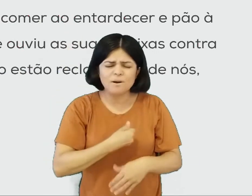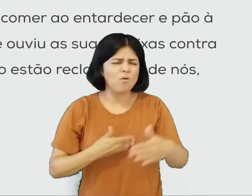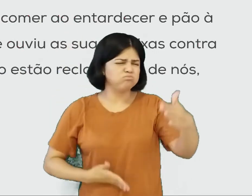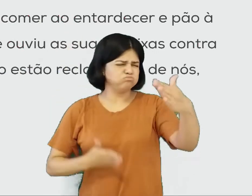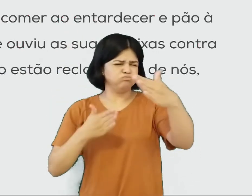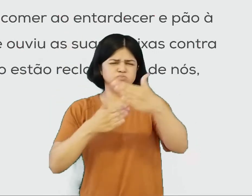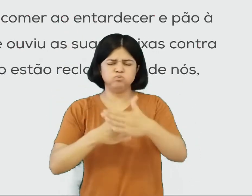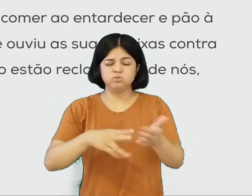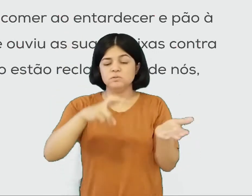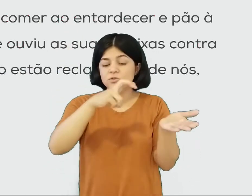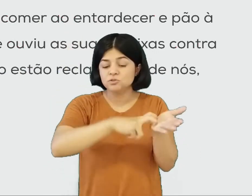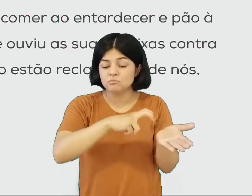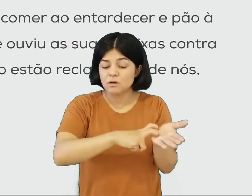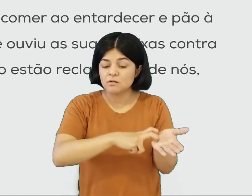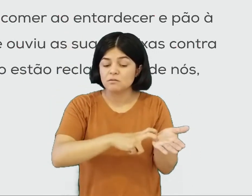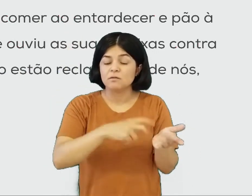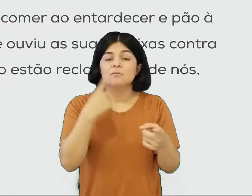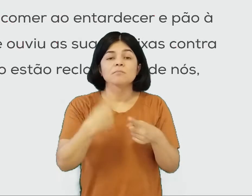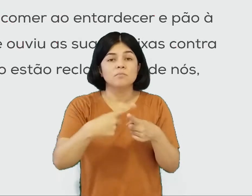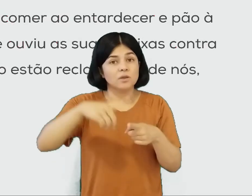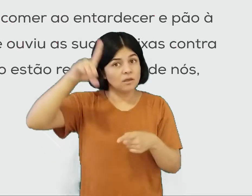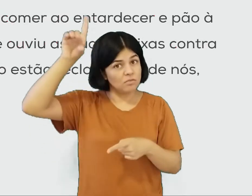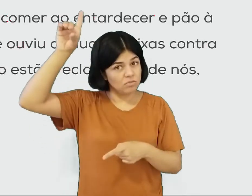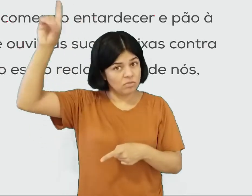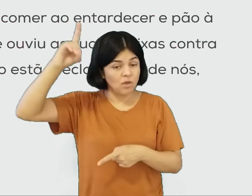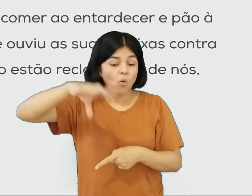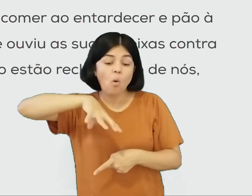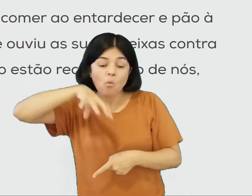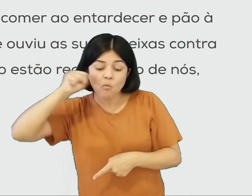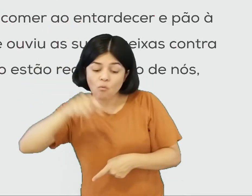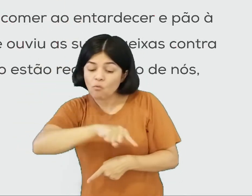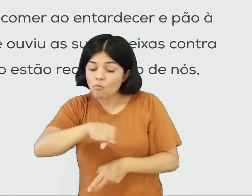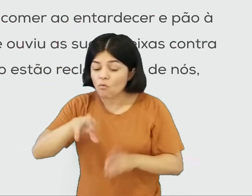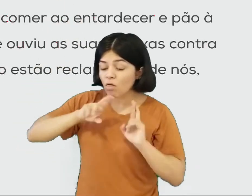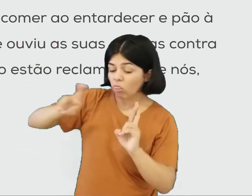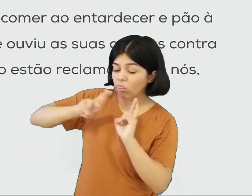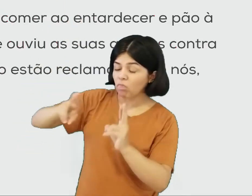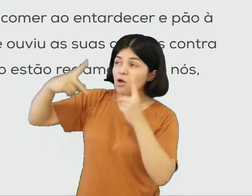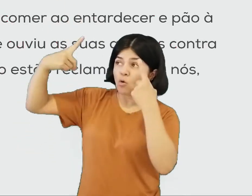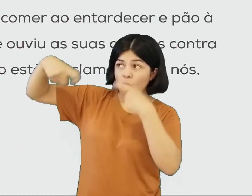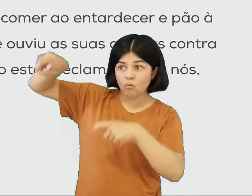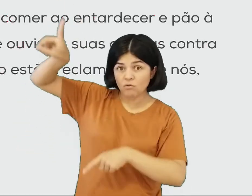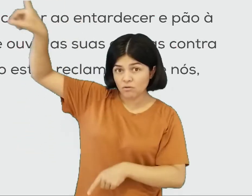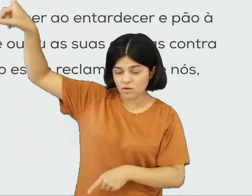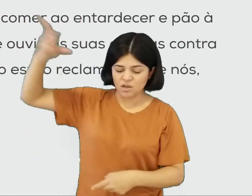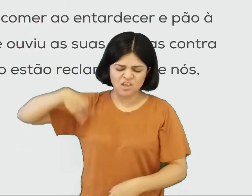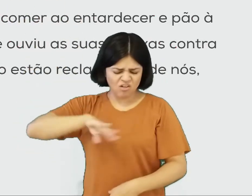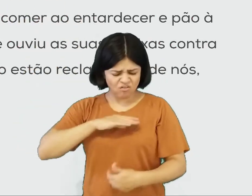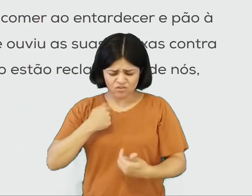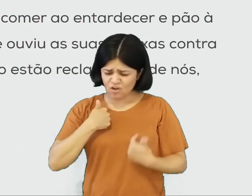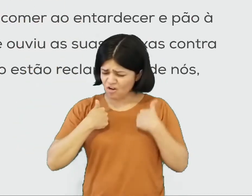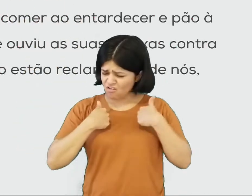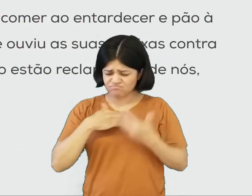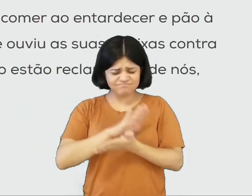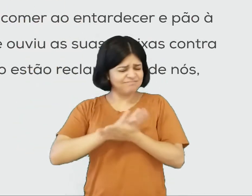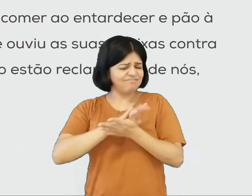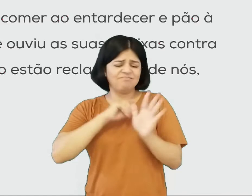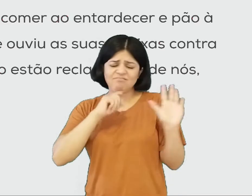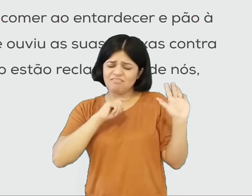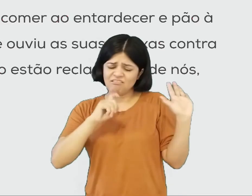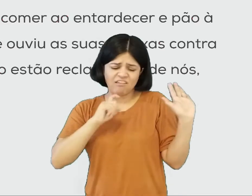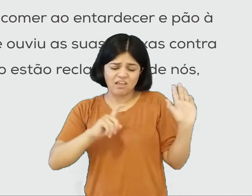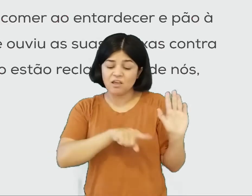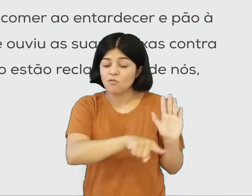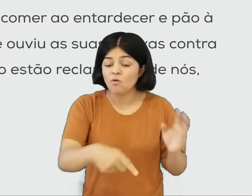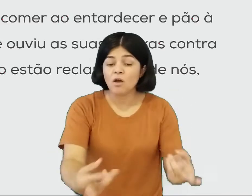pela manhã, porque ele ouviu as suas queixas contra ele. Quem somos nós? Vocês não estão